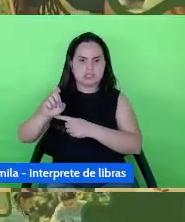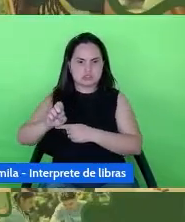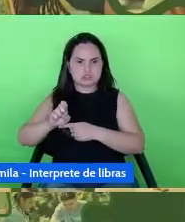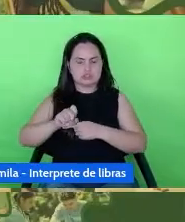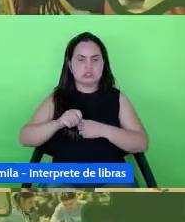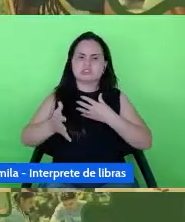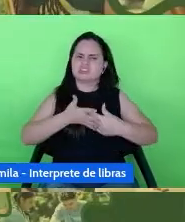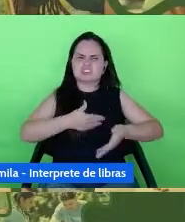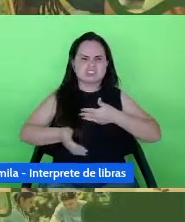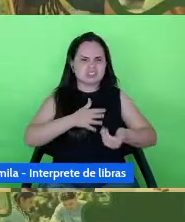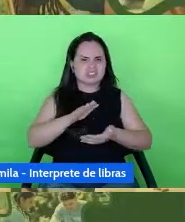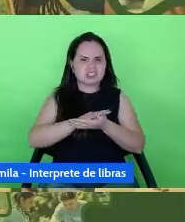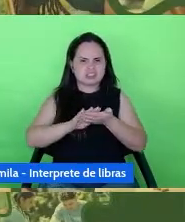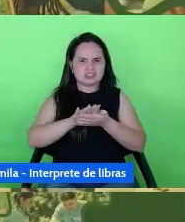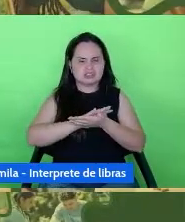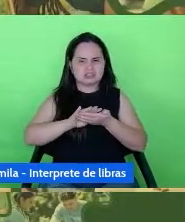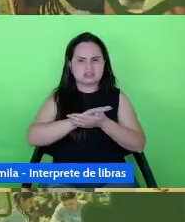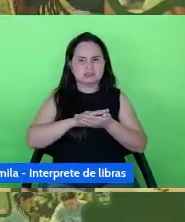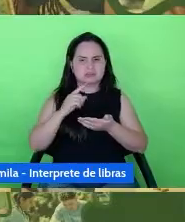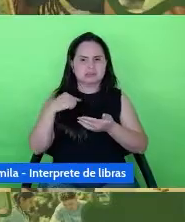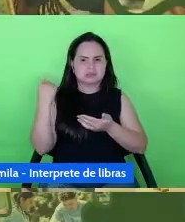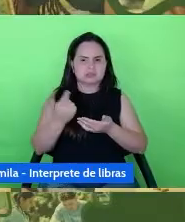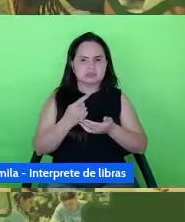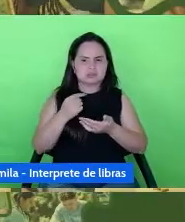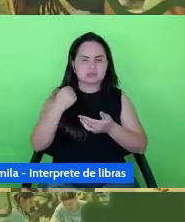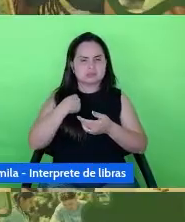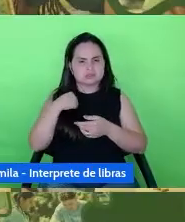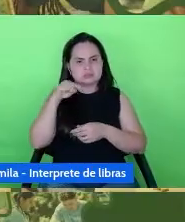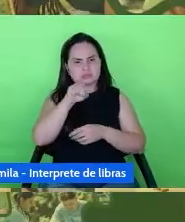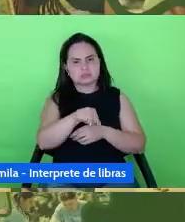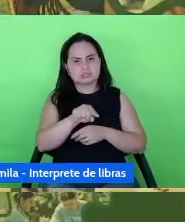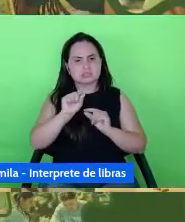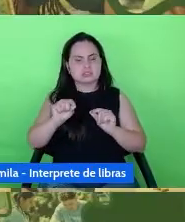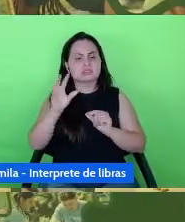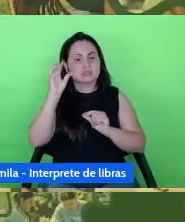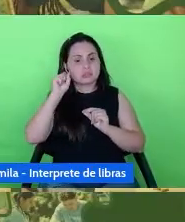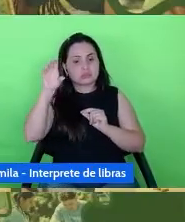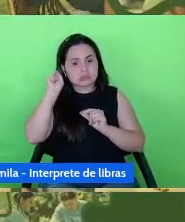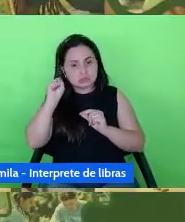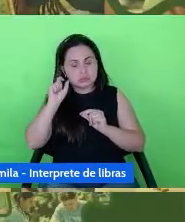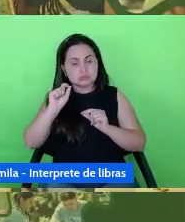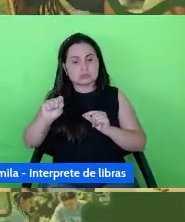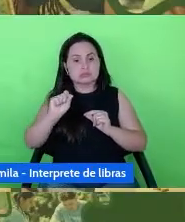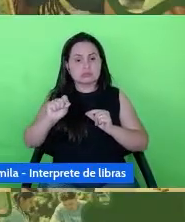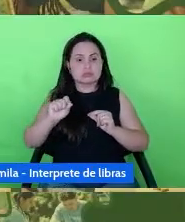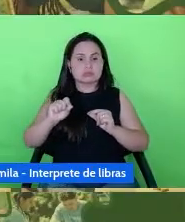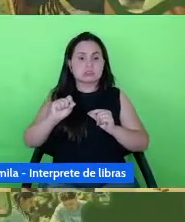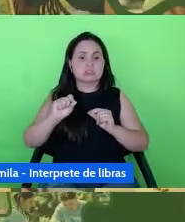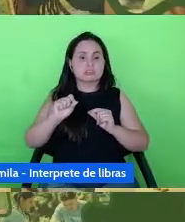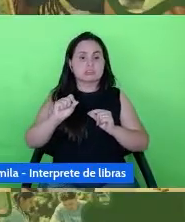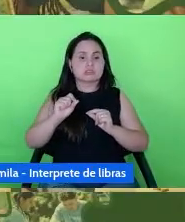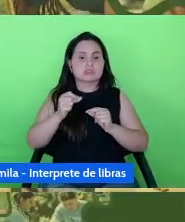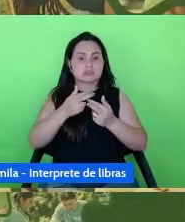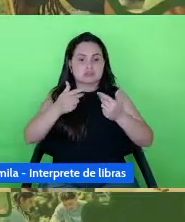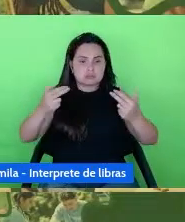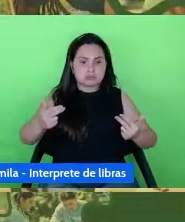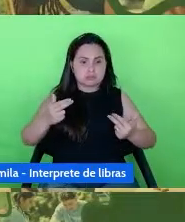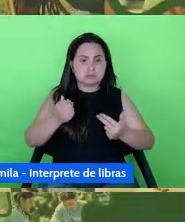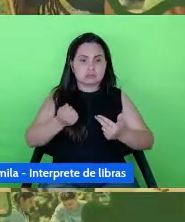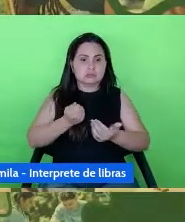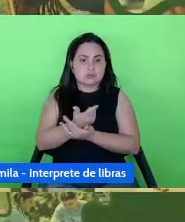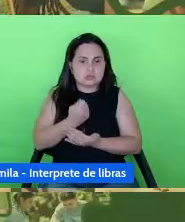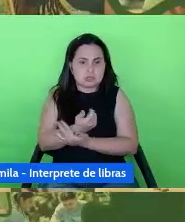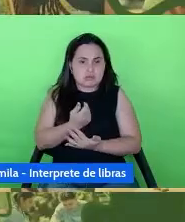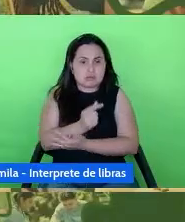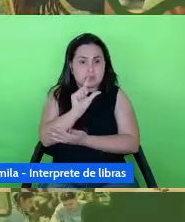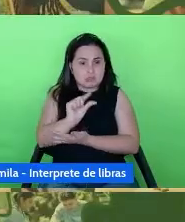nada nós, eu, você, quem está ouvindo aqui, adotar a atitude de consumir menos, ser menos consumista, se o